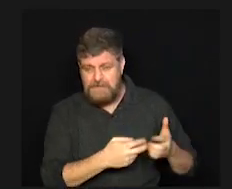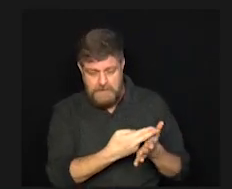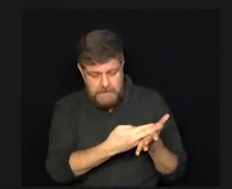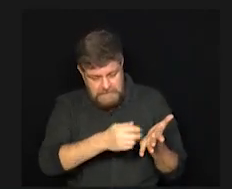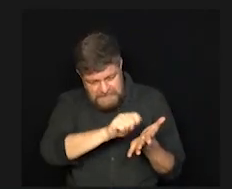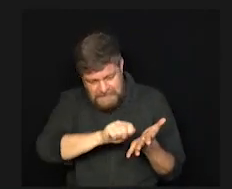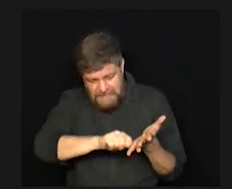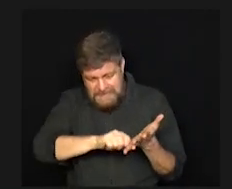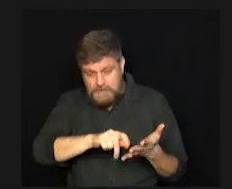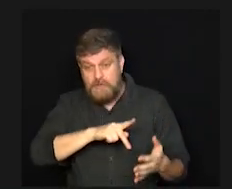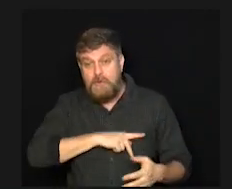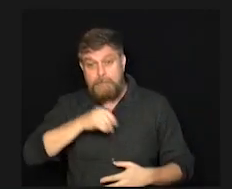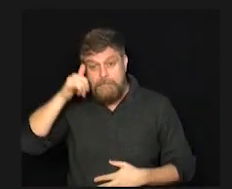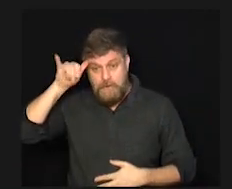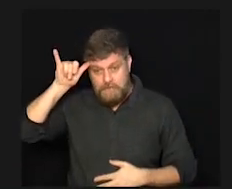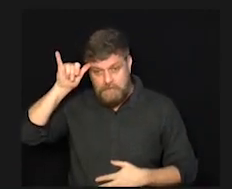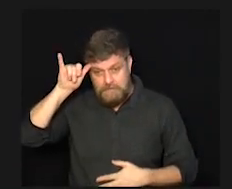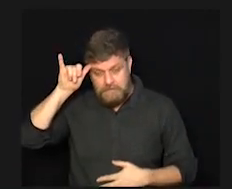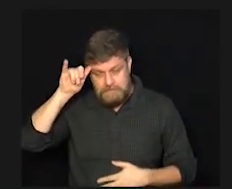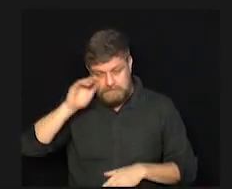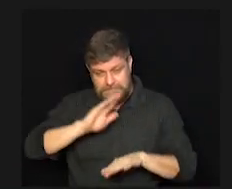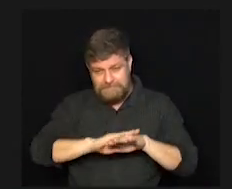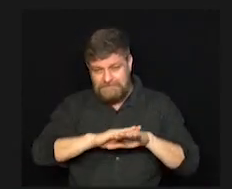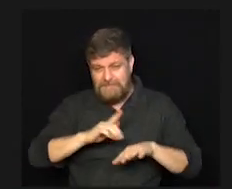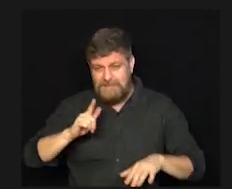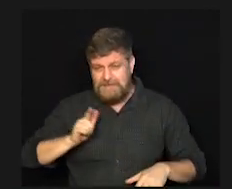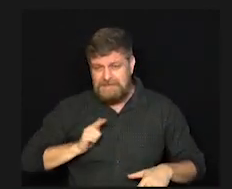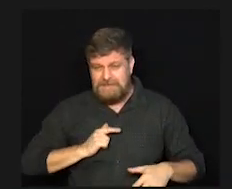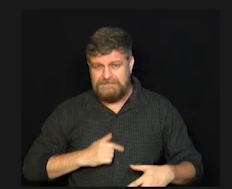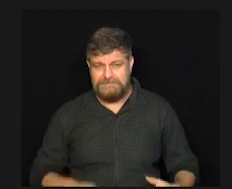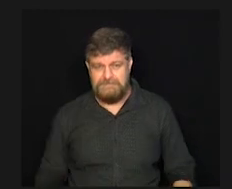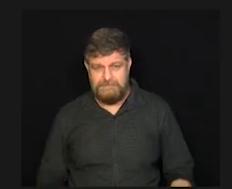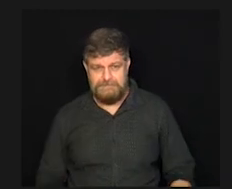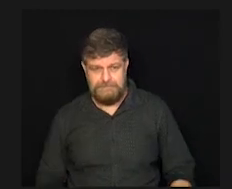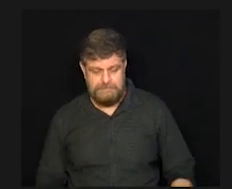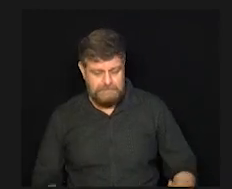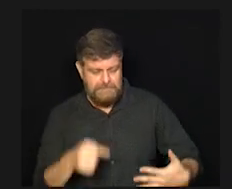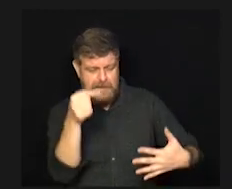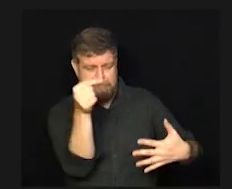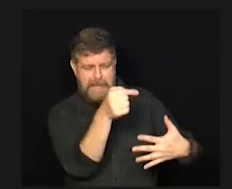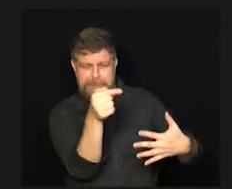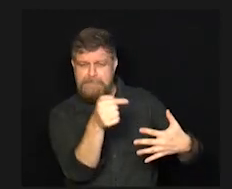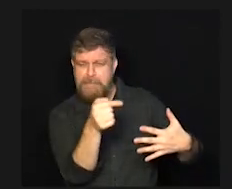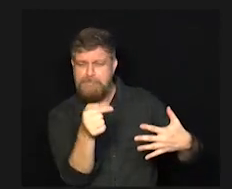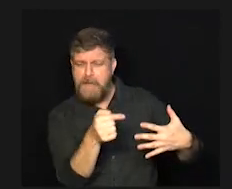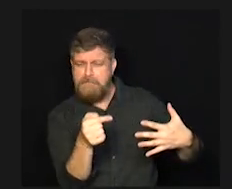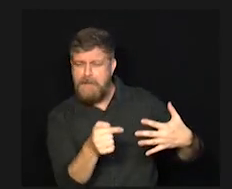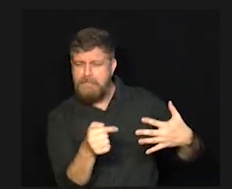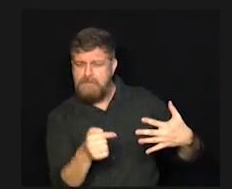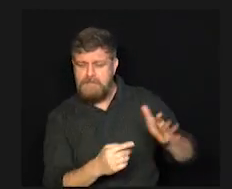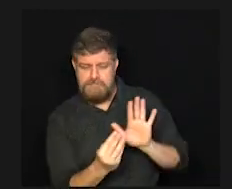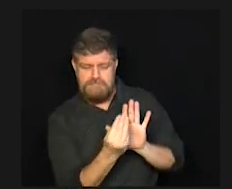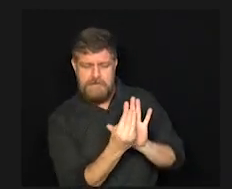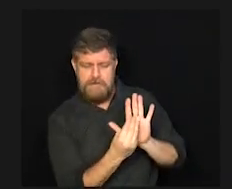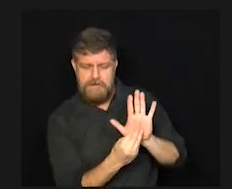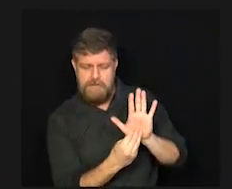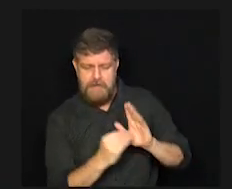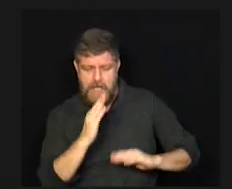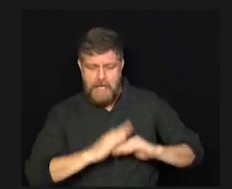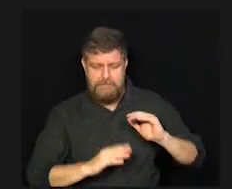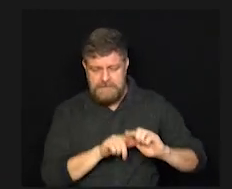vereador Paulo Búfalo, a gente tirar uma série de encaminhamentos, uma série de ações em relação